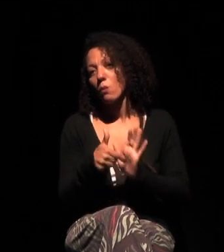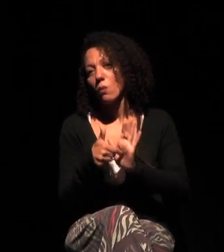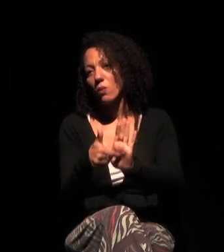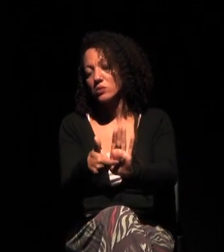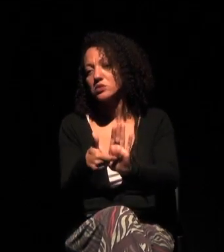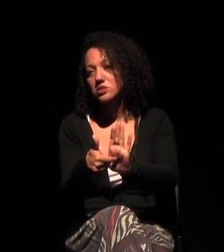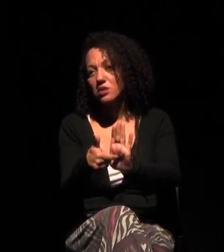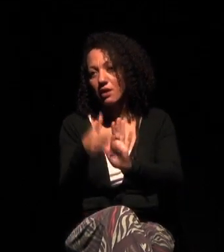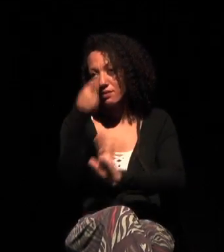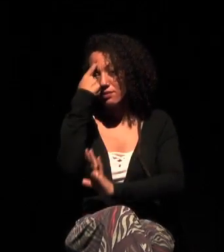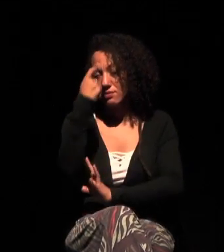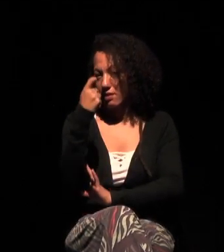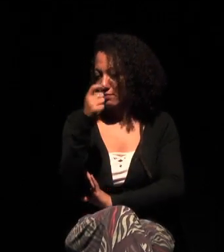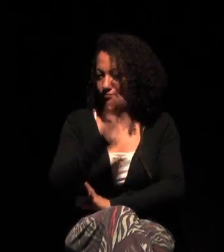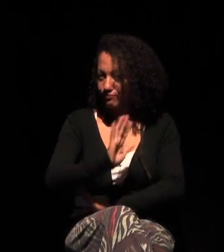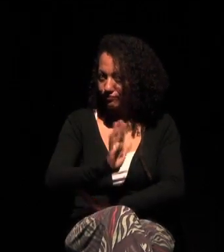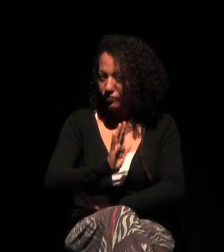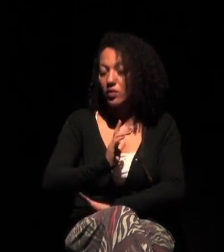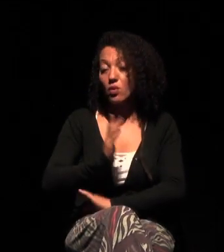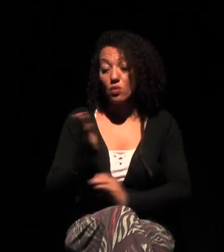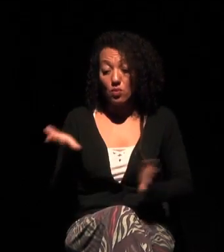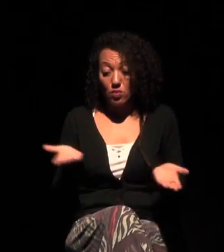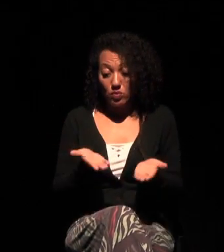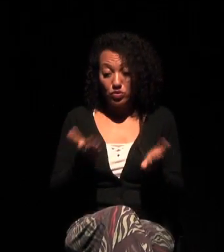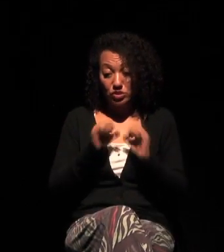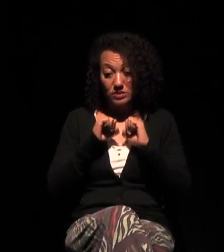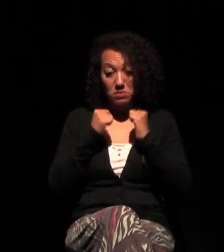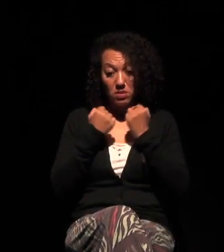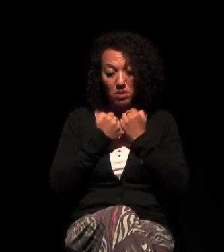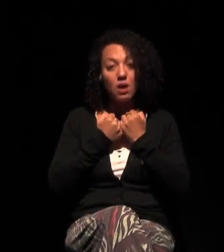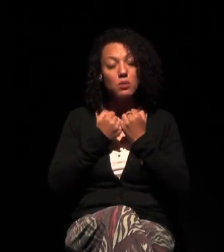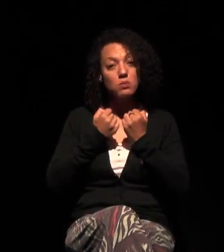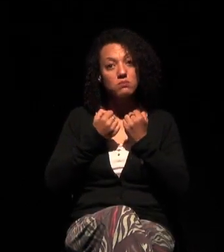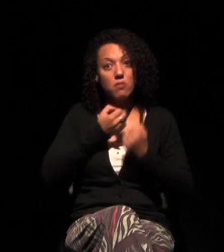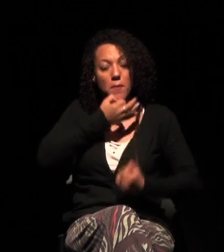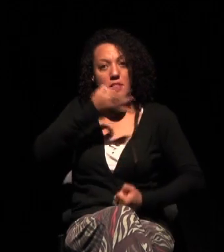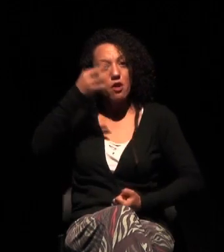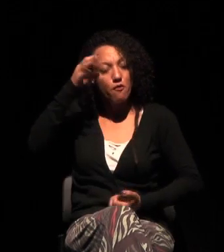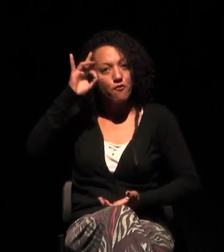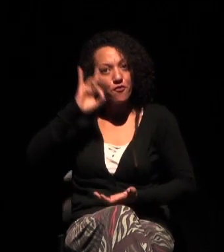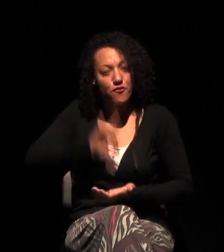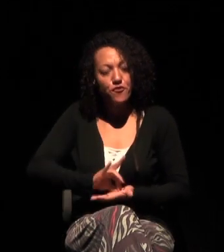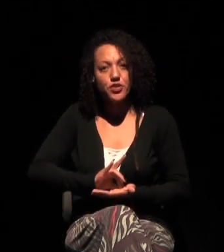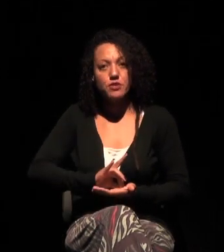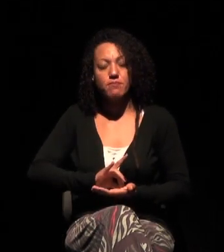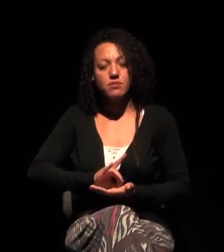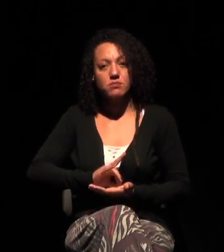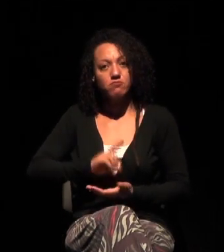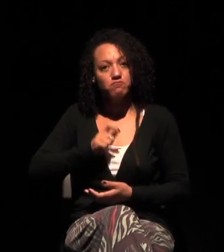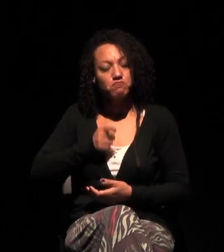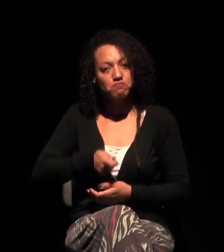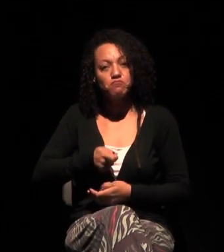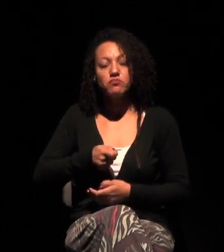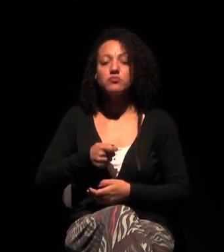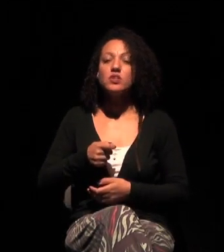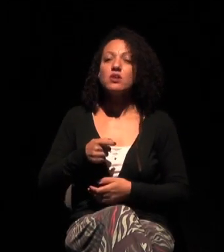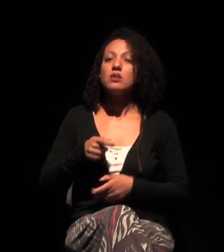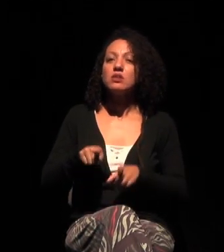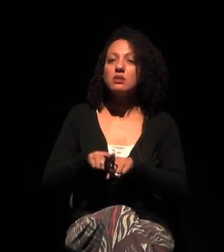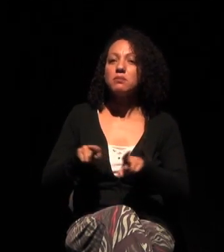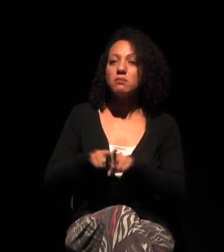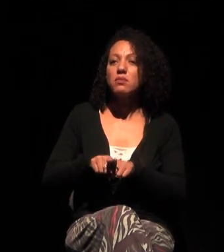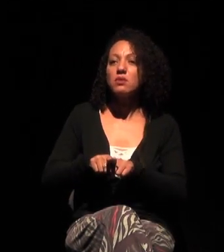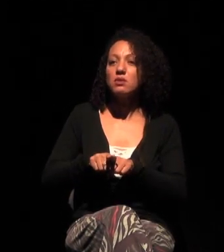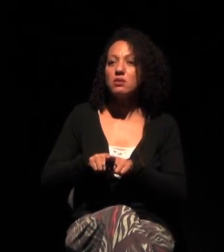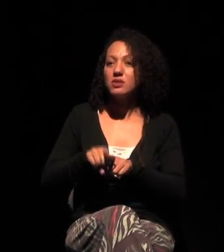algumas idéias foram trazidas aqui opiniões firmes não foi apenas divulgado um conhecimento em que as